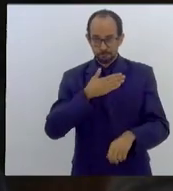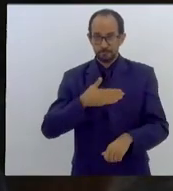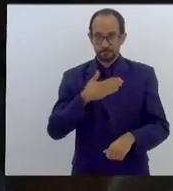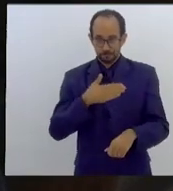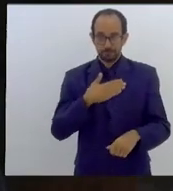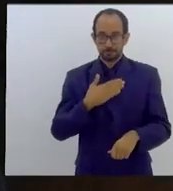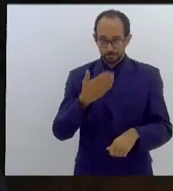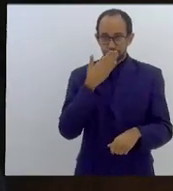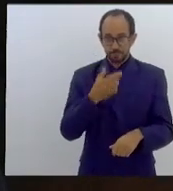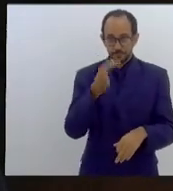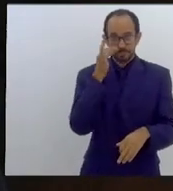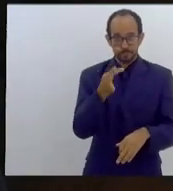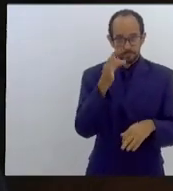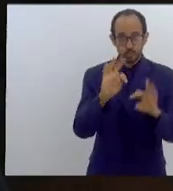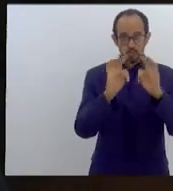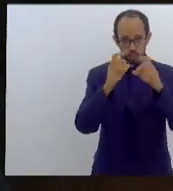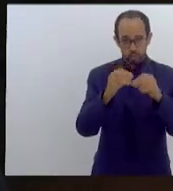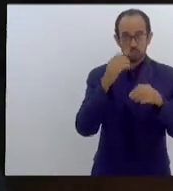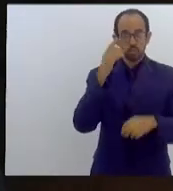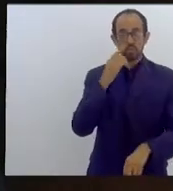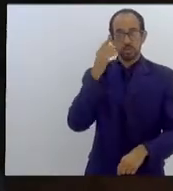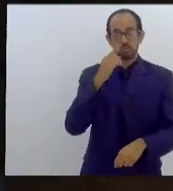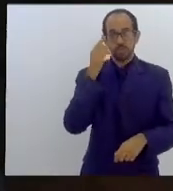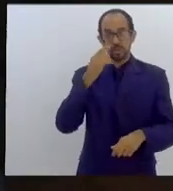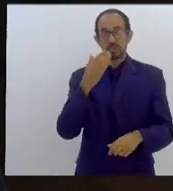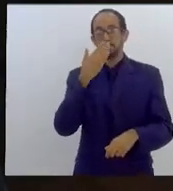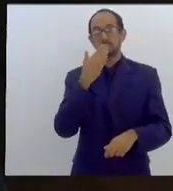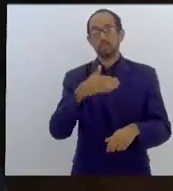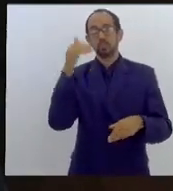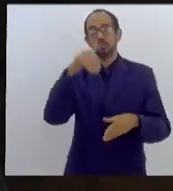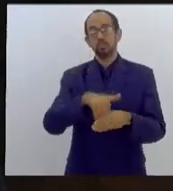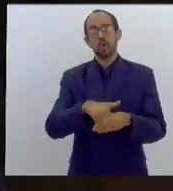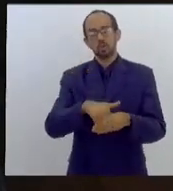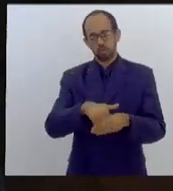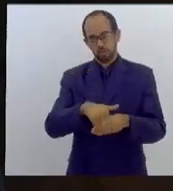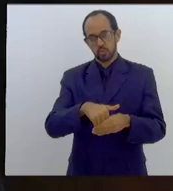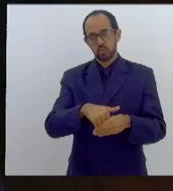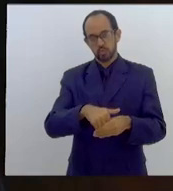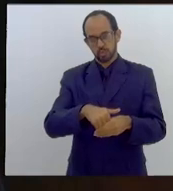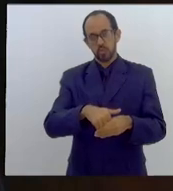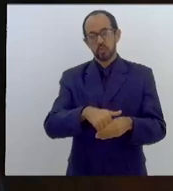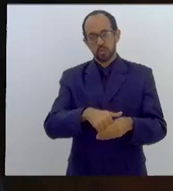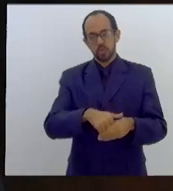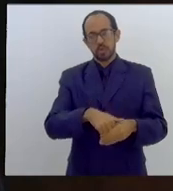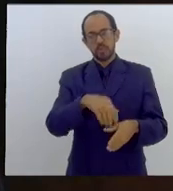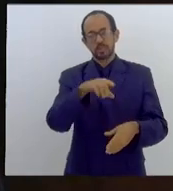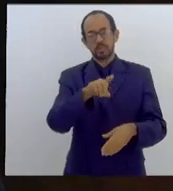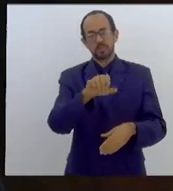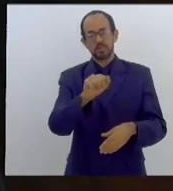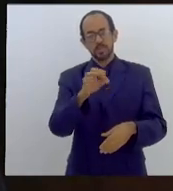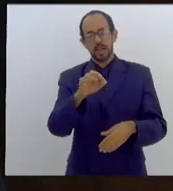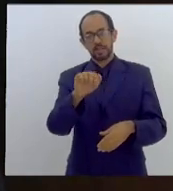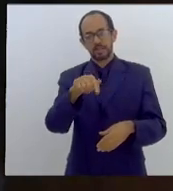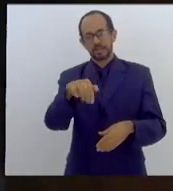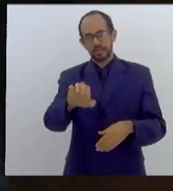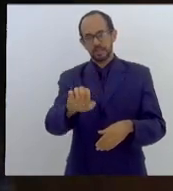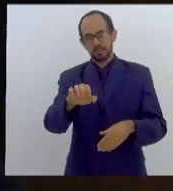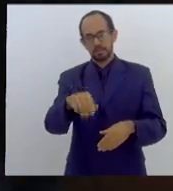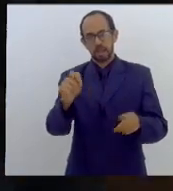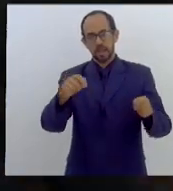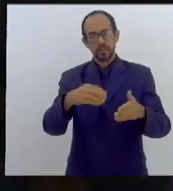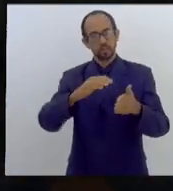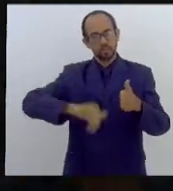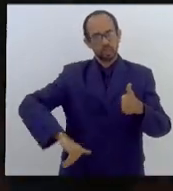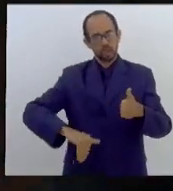atenção aqui de todos os deputados e deputadas e pedir o voto nesse destaque favorável para que caia essa possibilidade